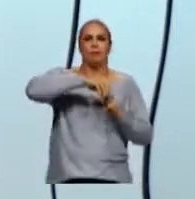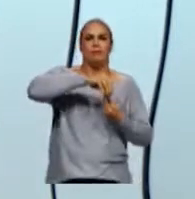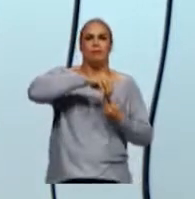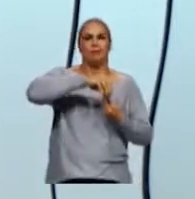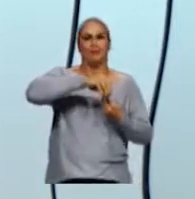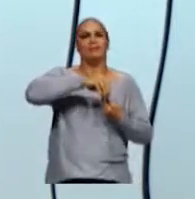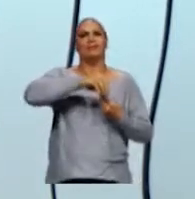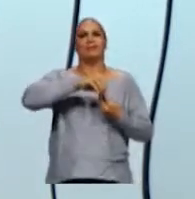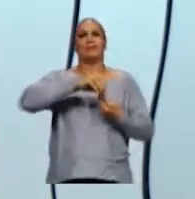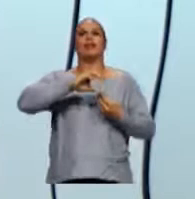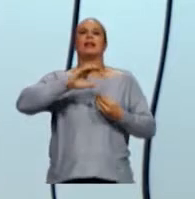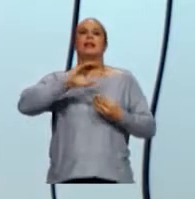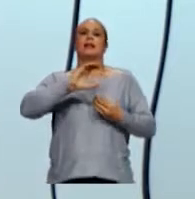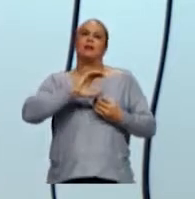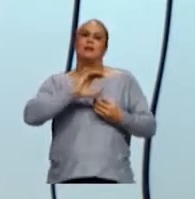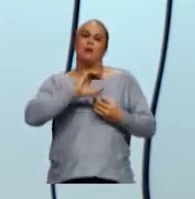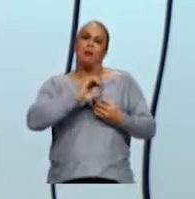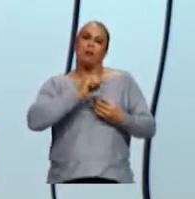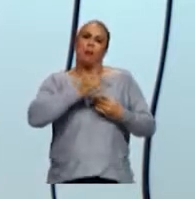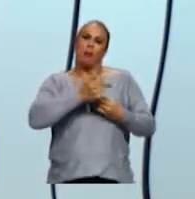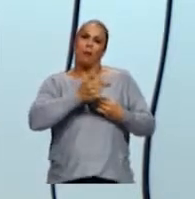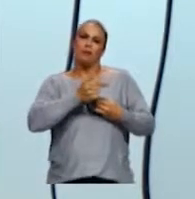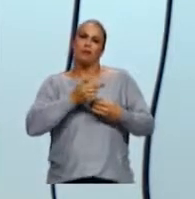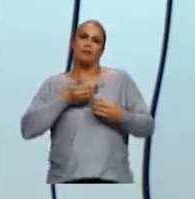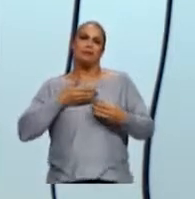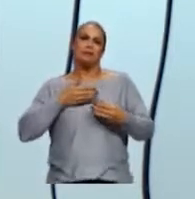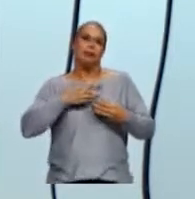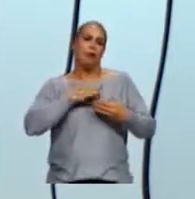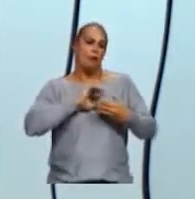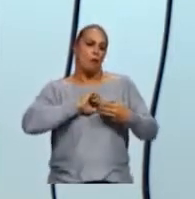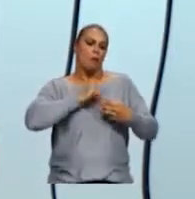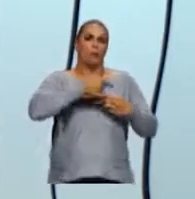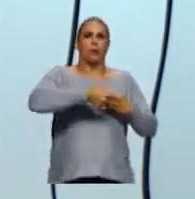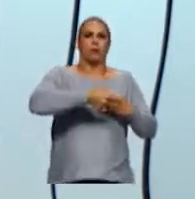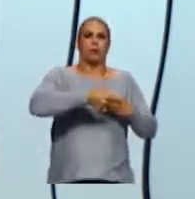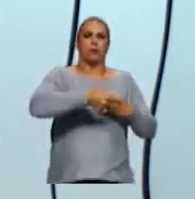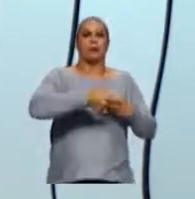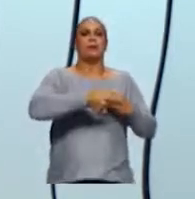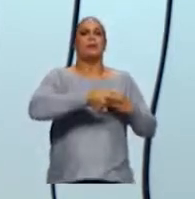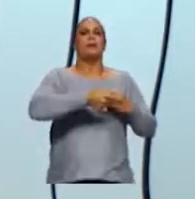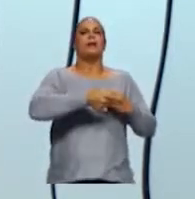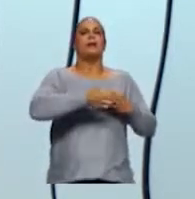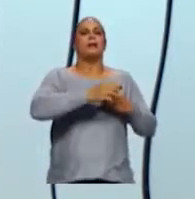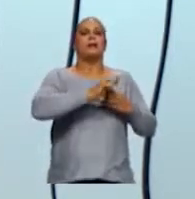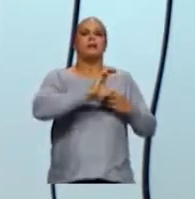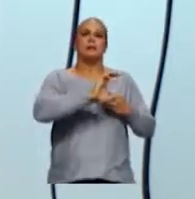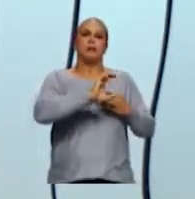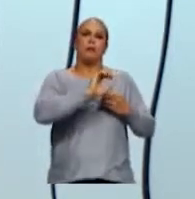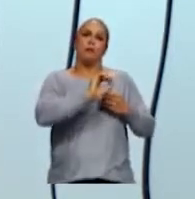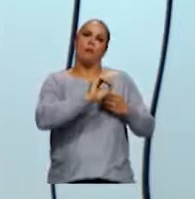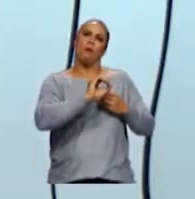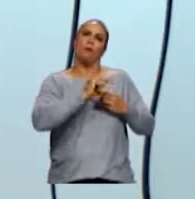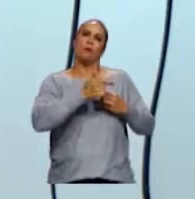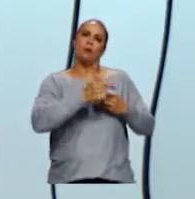gás carbônico para o ambiente. Então, o pulmão, nós temos duas